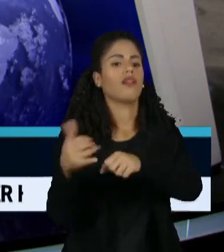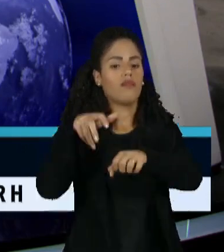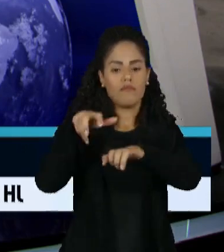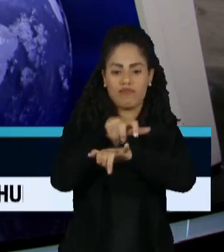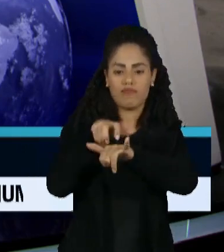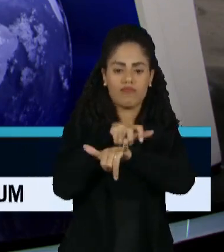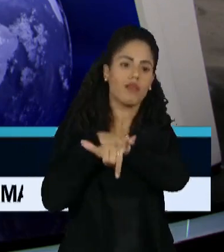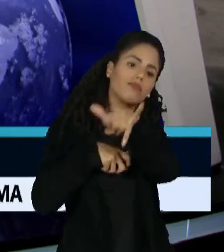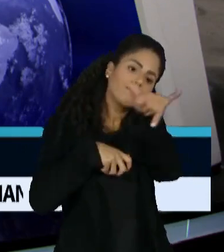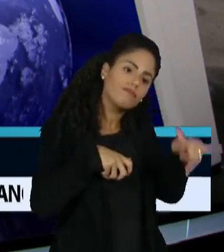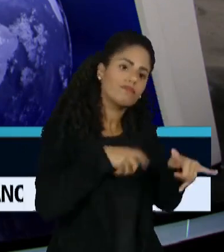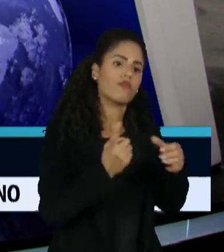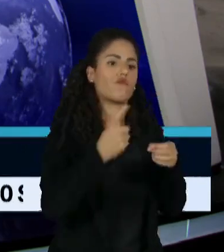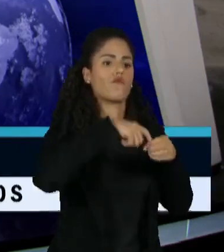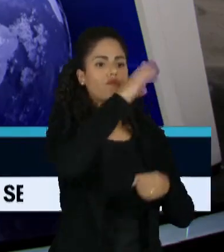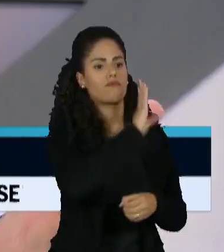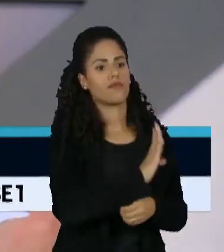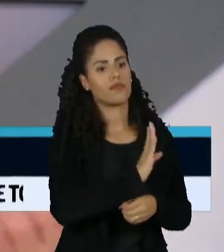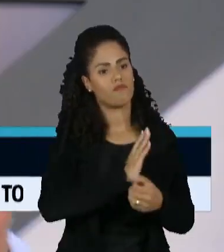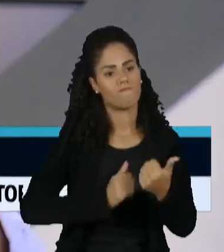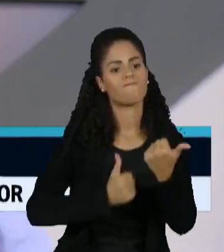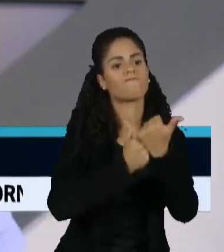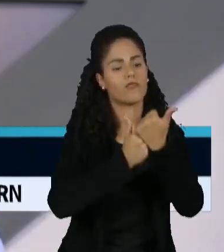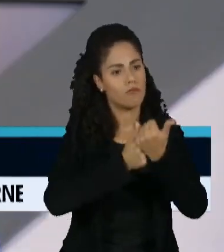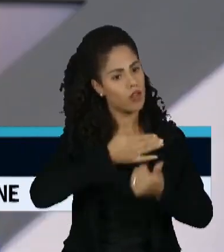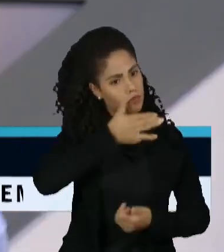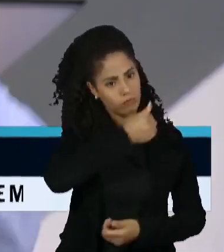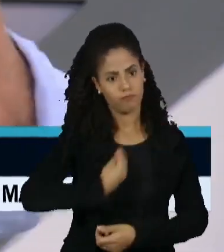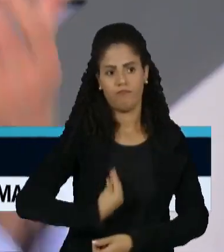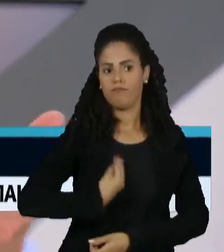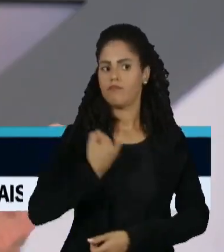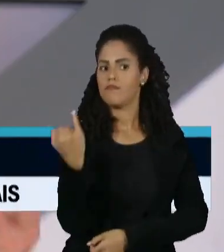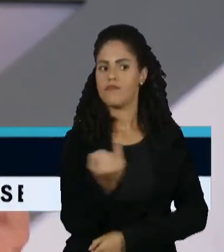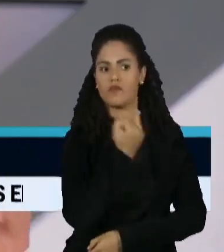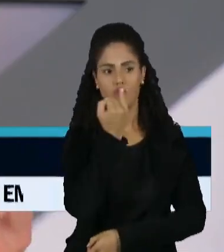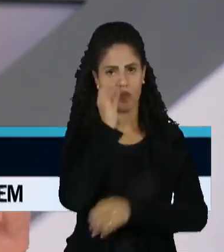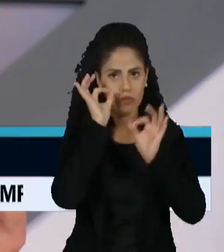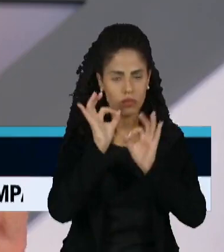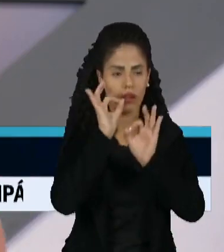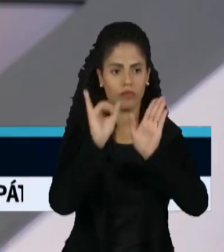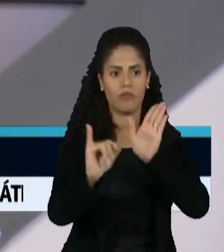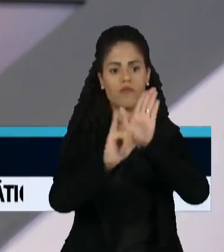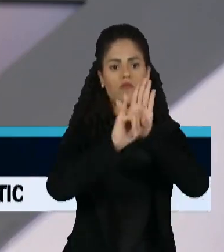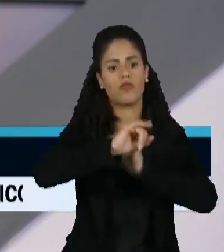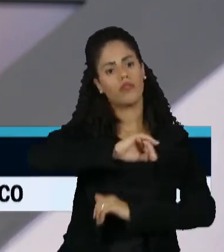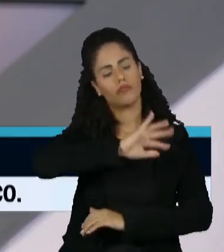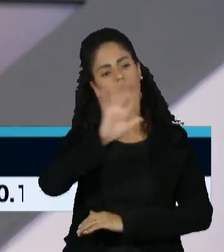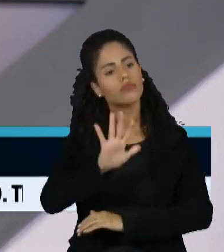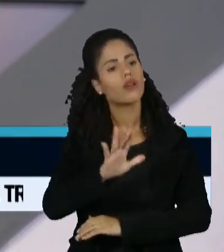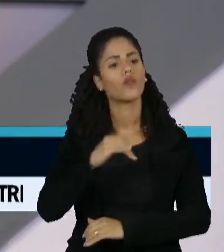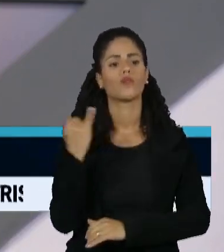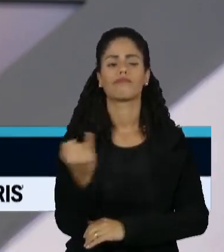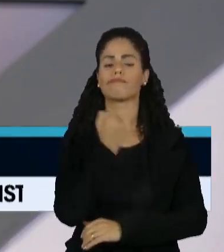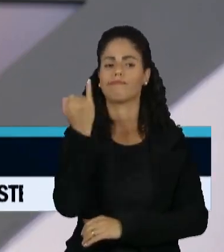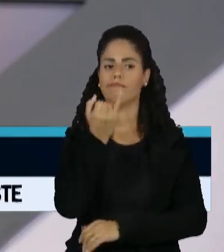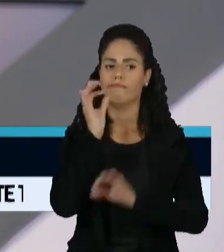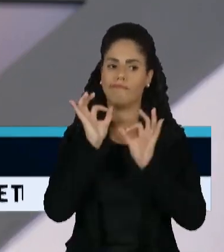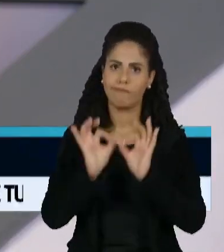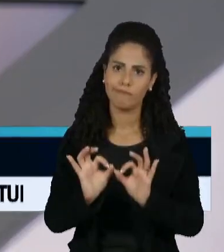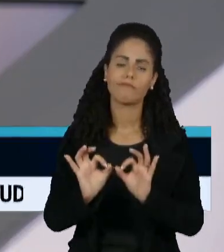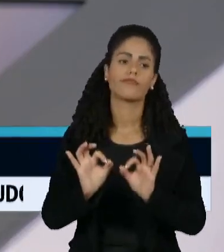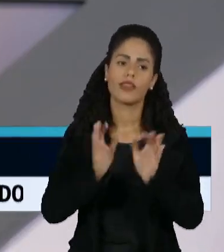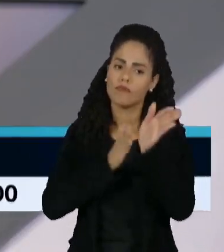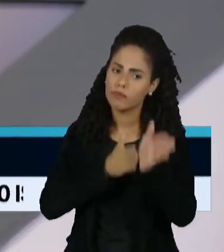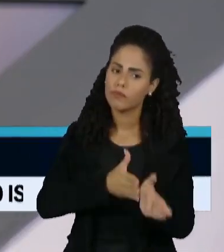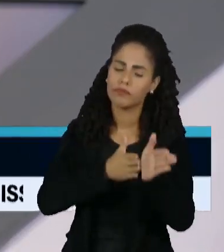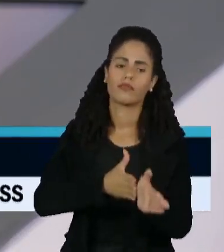que os apoia em todos os momentos. A identidade nacional, ela é fundamental e ela se